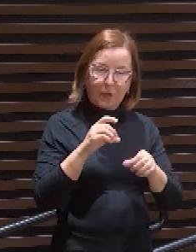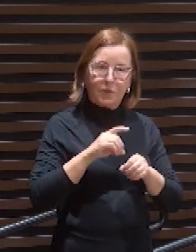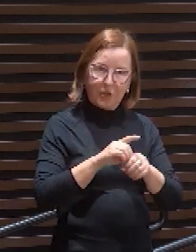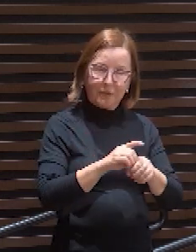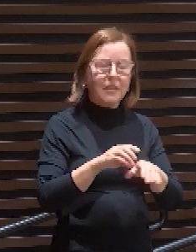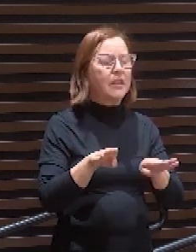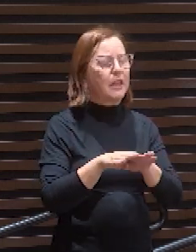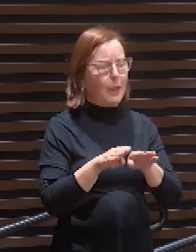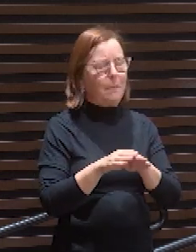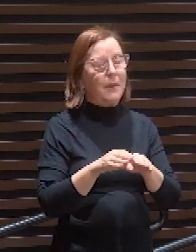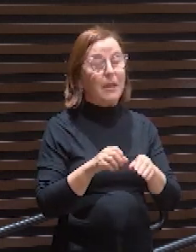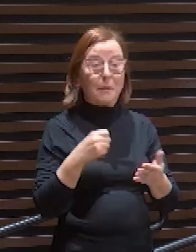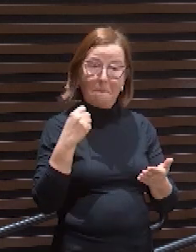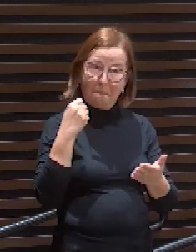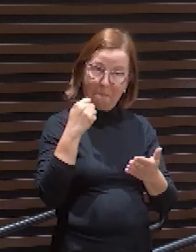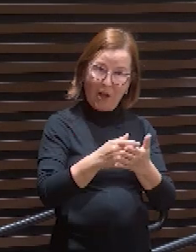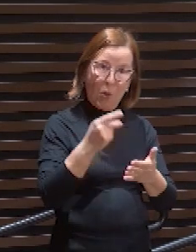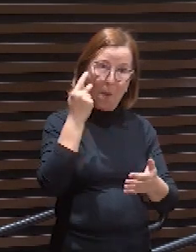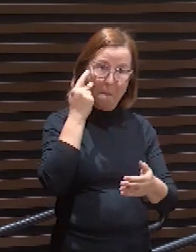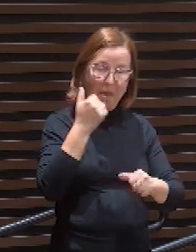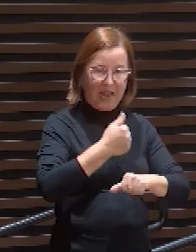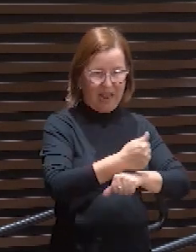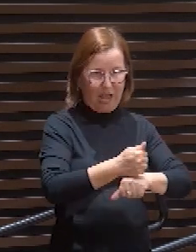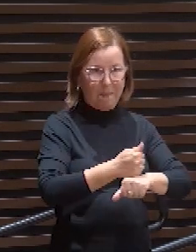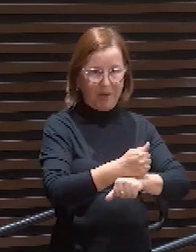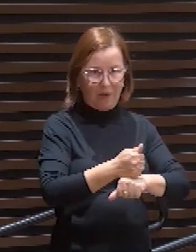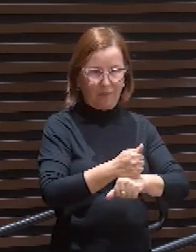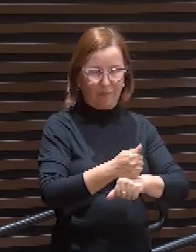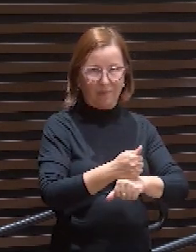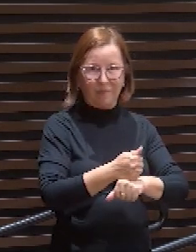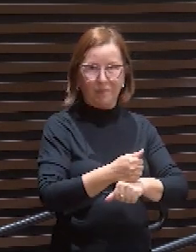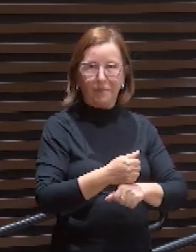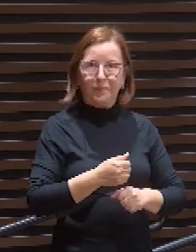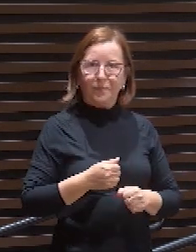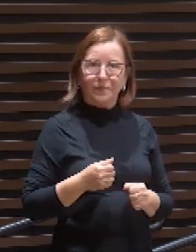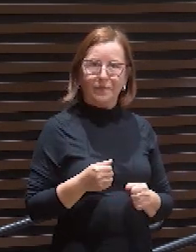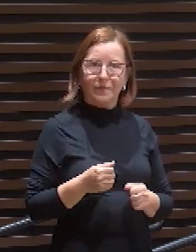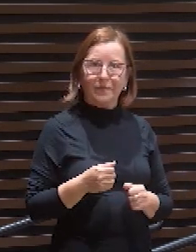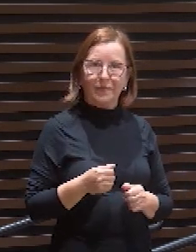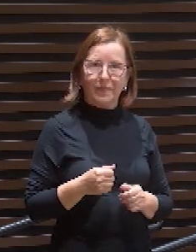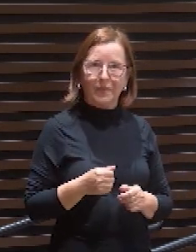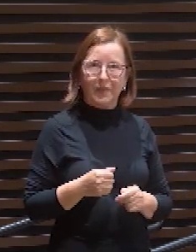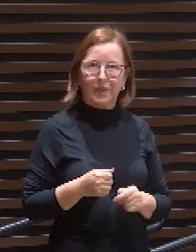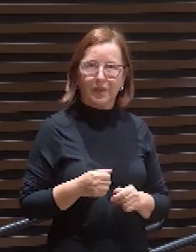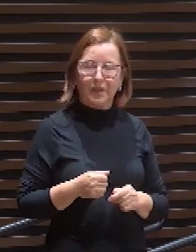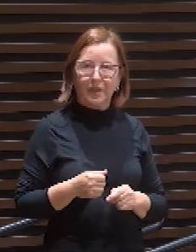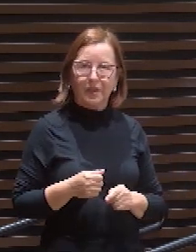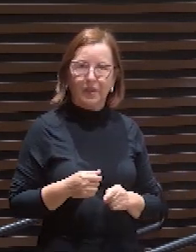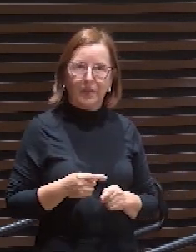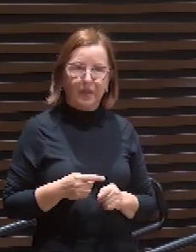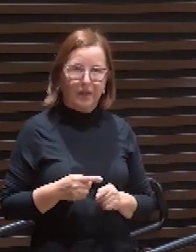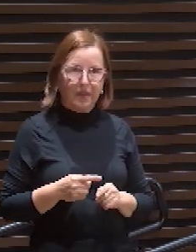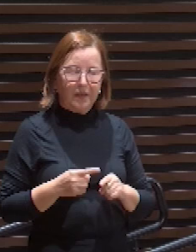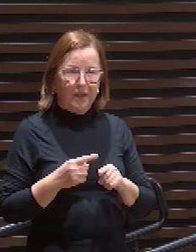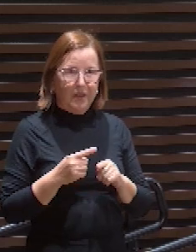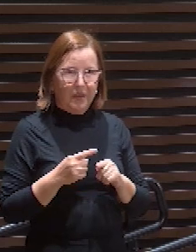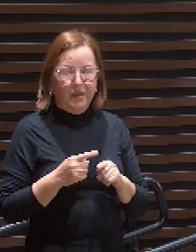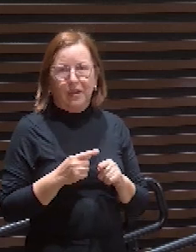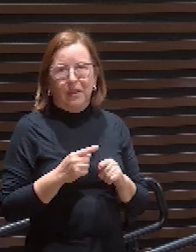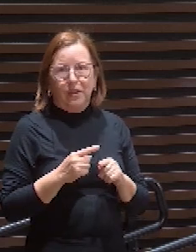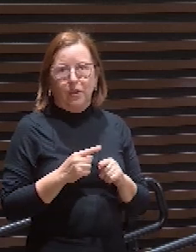na pessoa de Abraão, porque aquele ainda não tinha sido gerado por seu